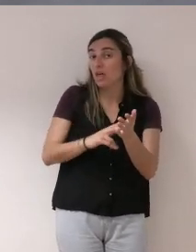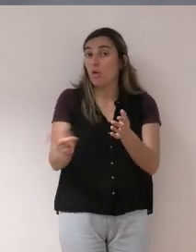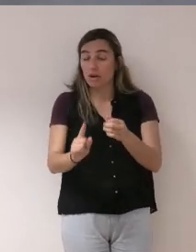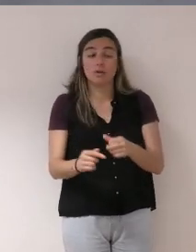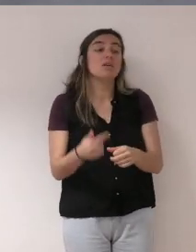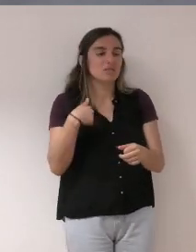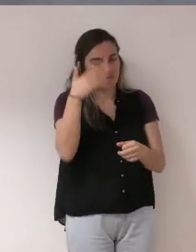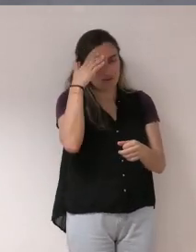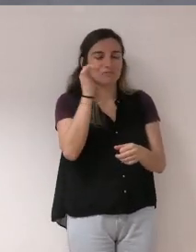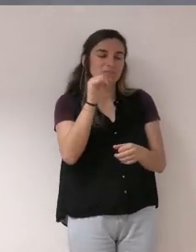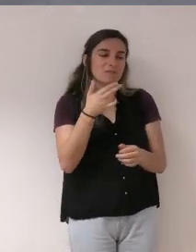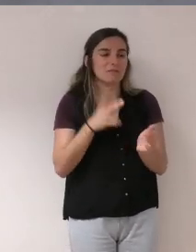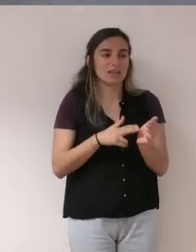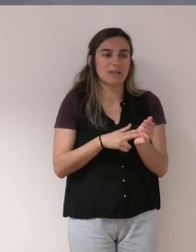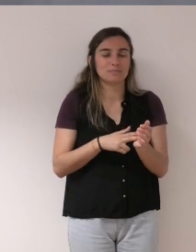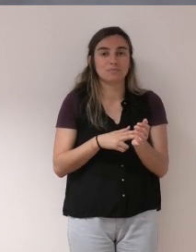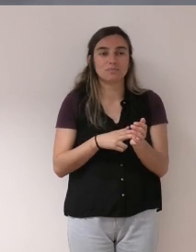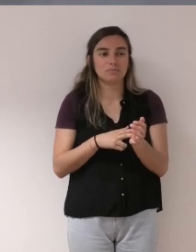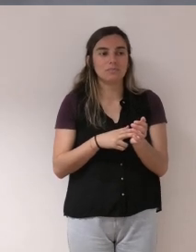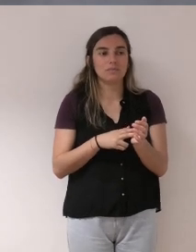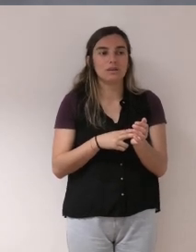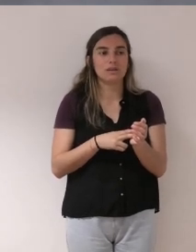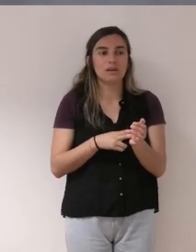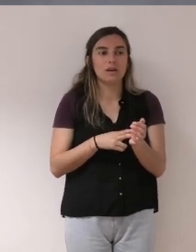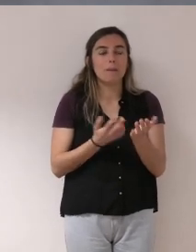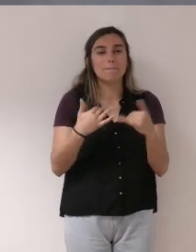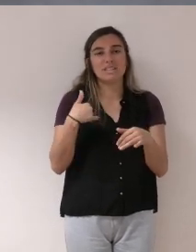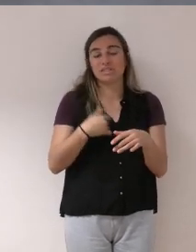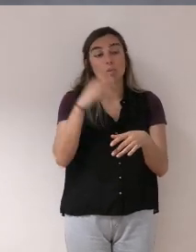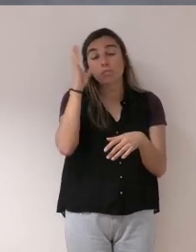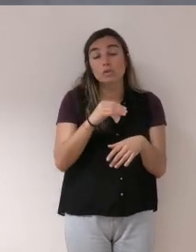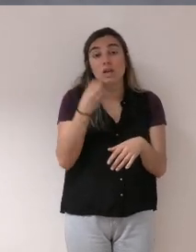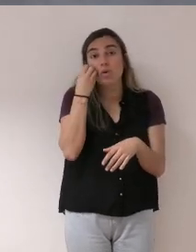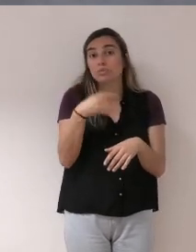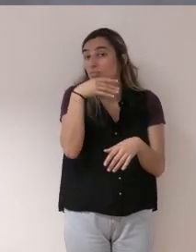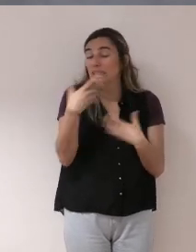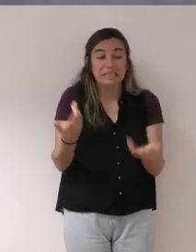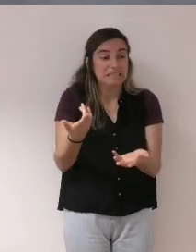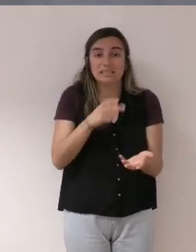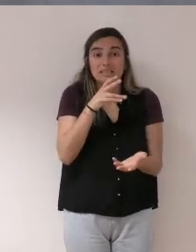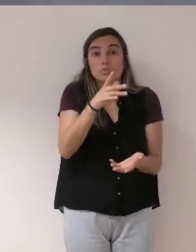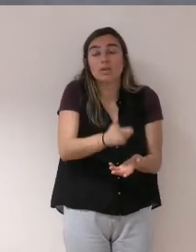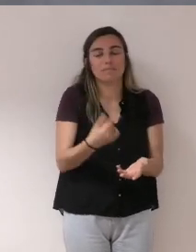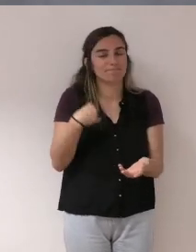Eu suponho que sim. Suponho que sim, mas na verdade não sei muito bem o que é.